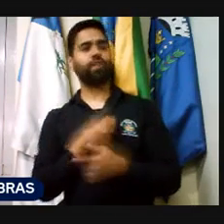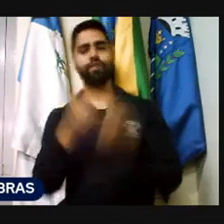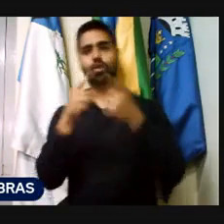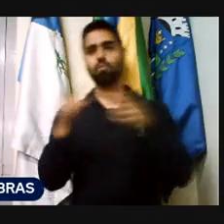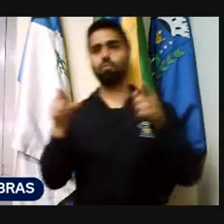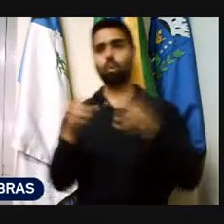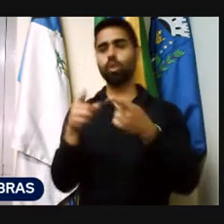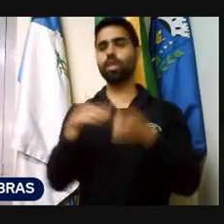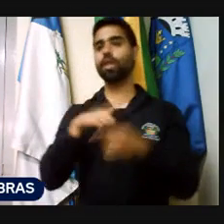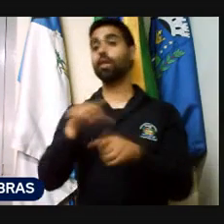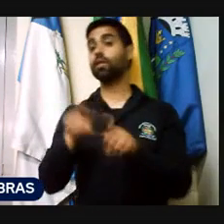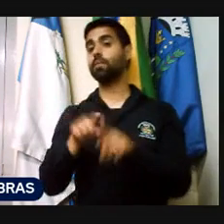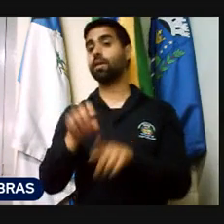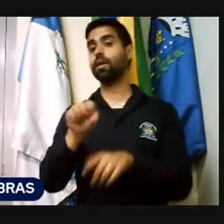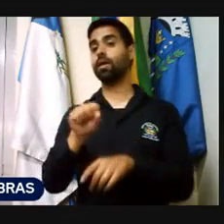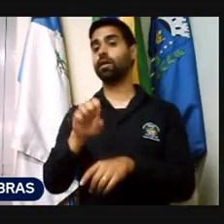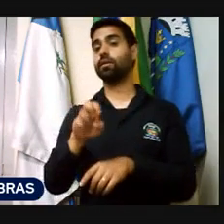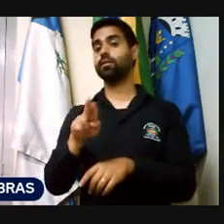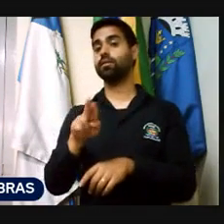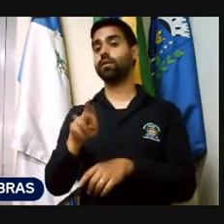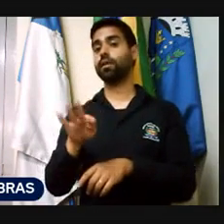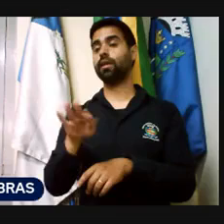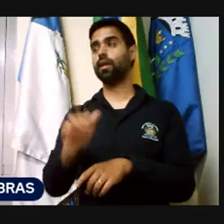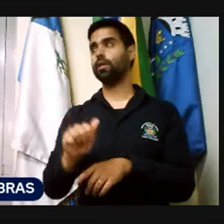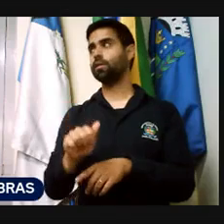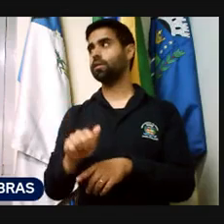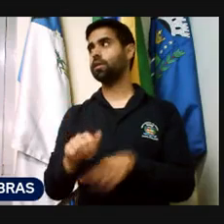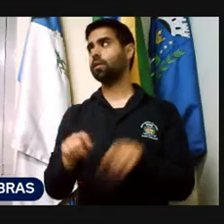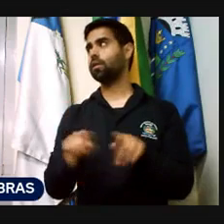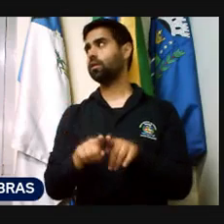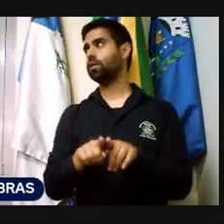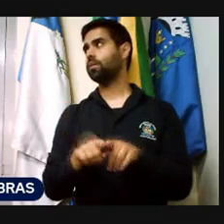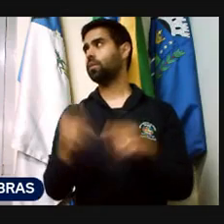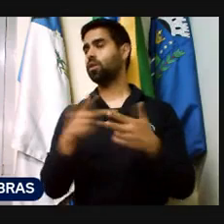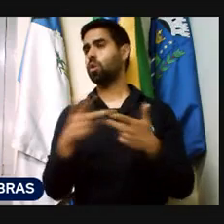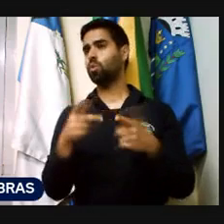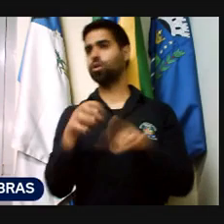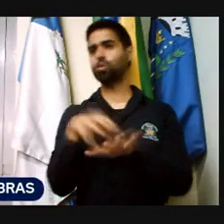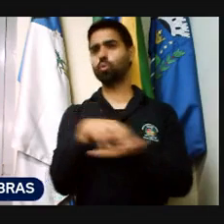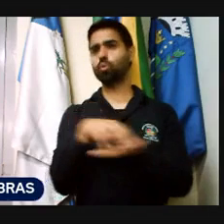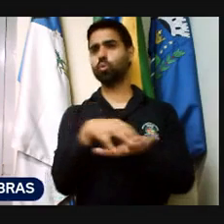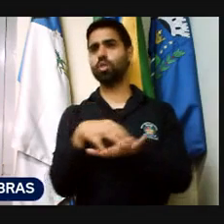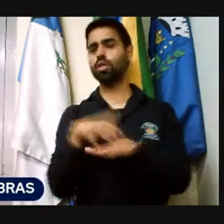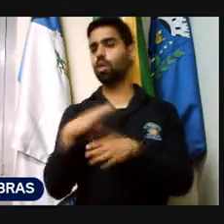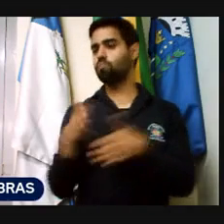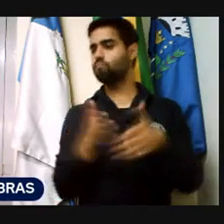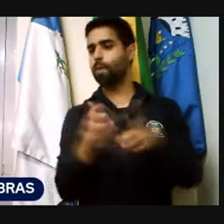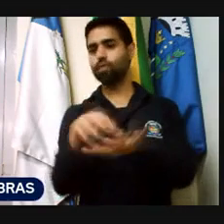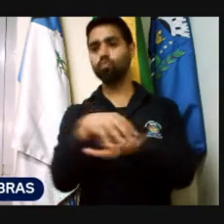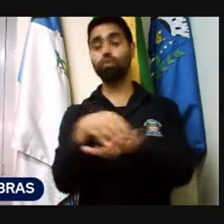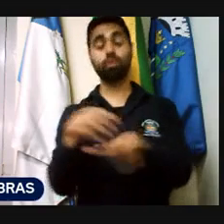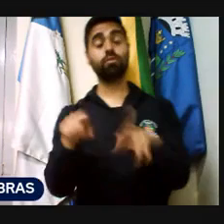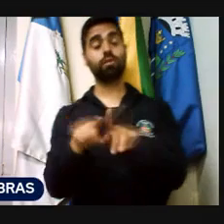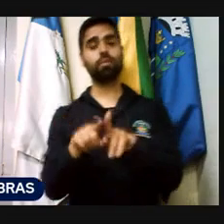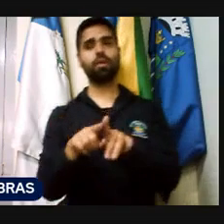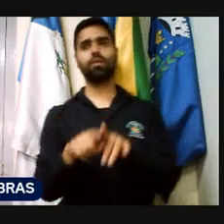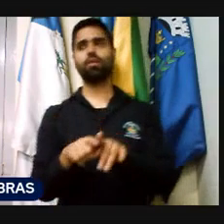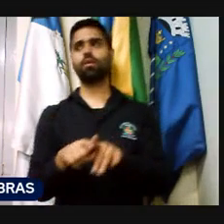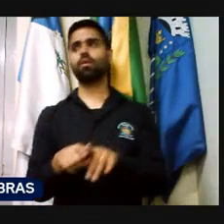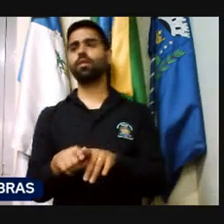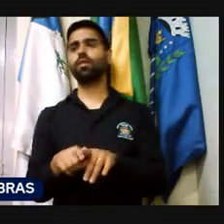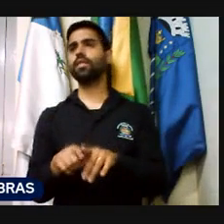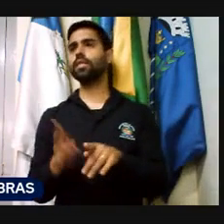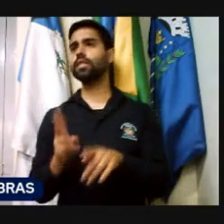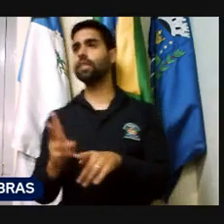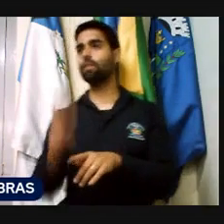como todo esse engajamento do nosso eixo turístico, nosso roteiro turístico, e tão